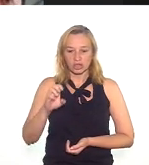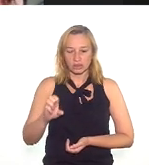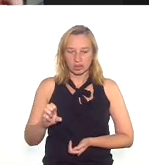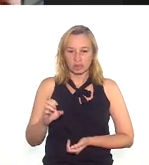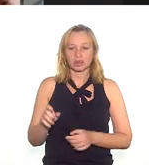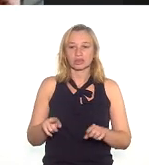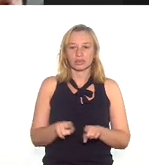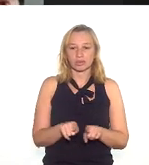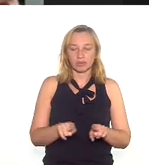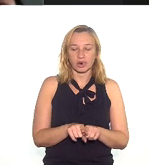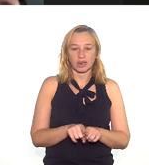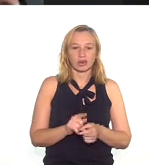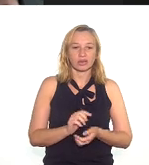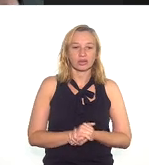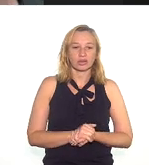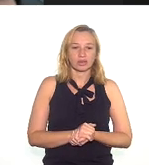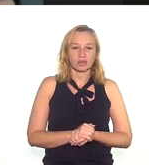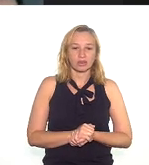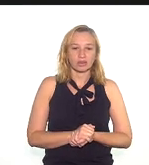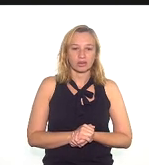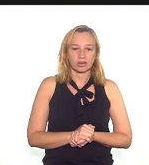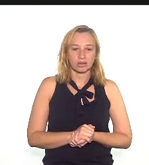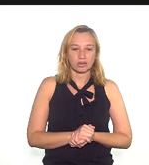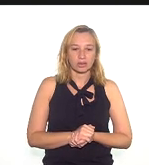Presente também